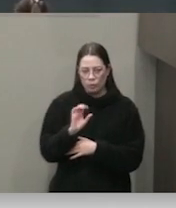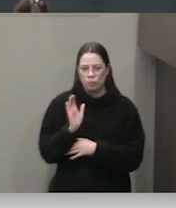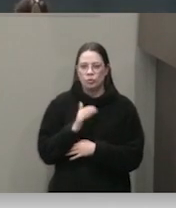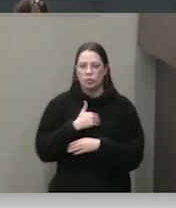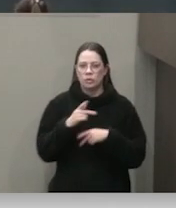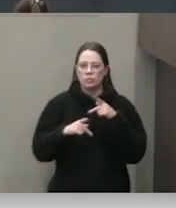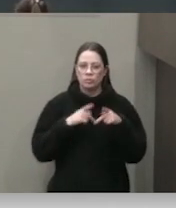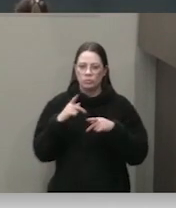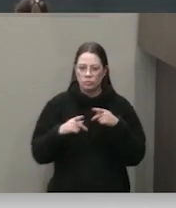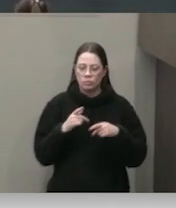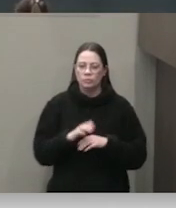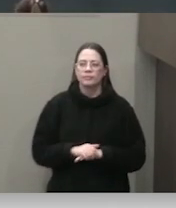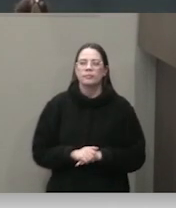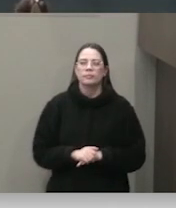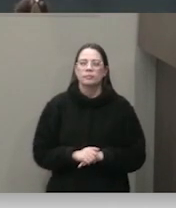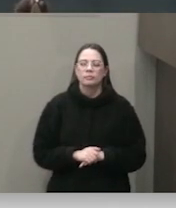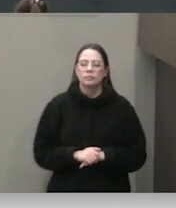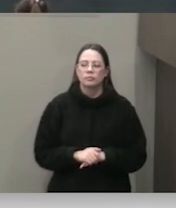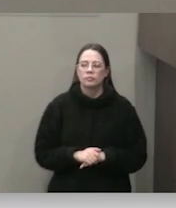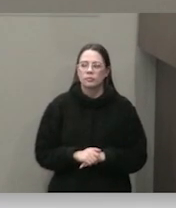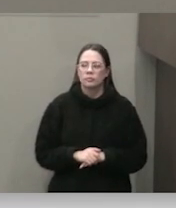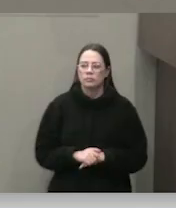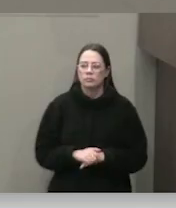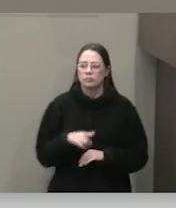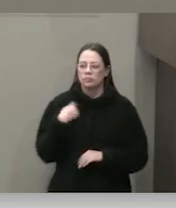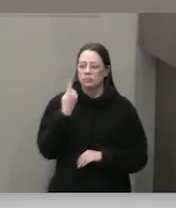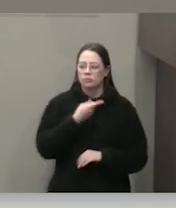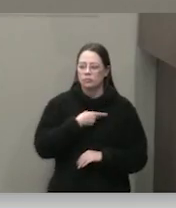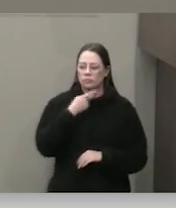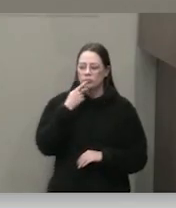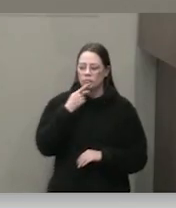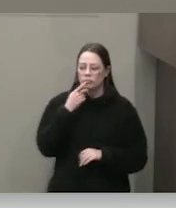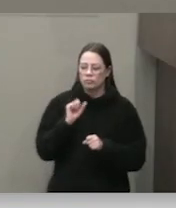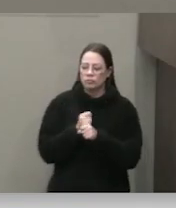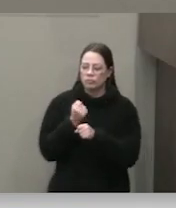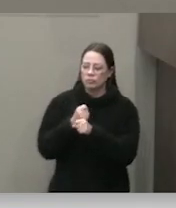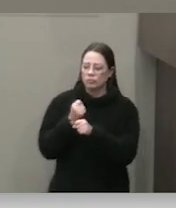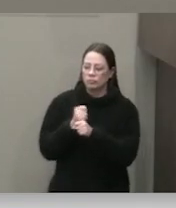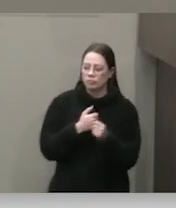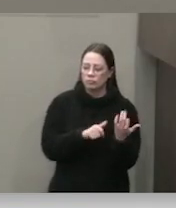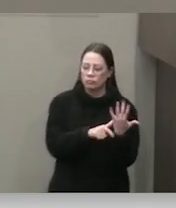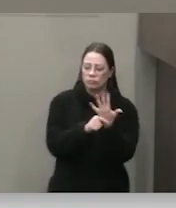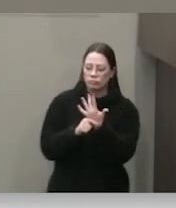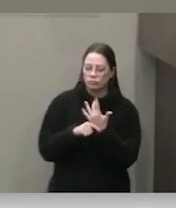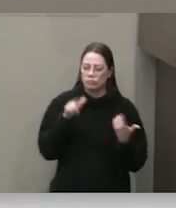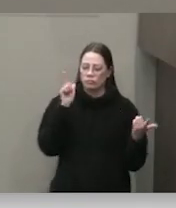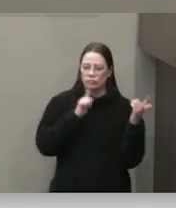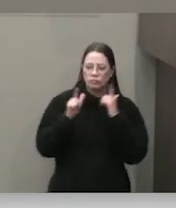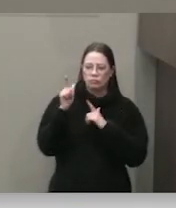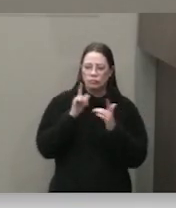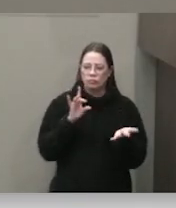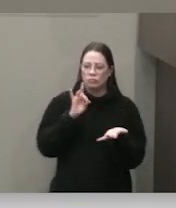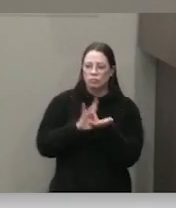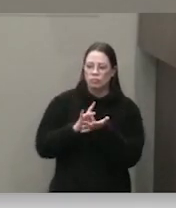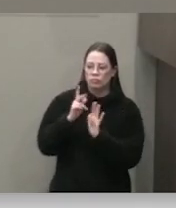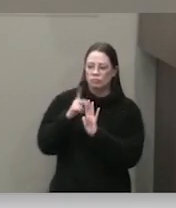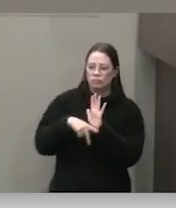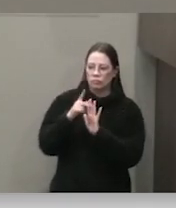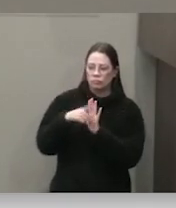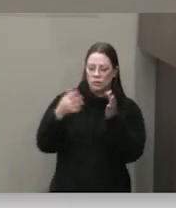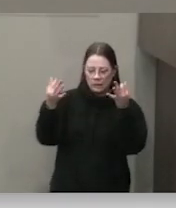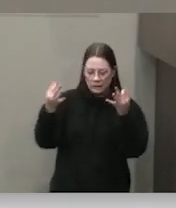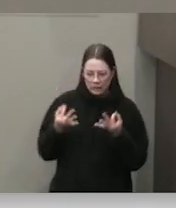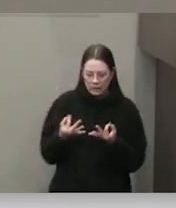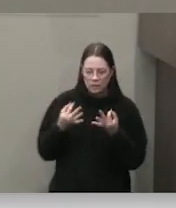população. Não, realmente, é isso aí, presidente. A gente fala, quando a gente constrói com muitas mãos, a gente consegue tornar um projeto